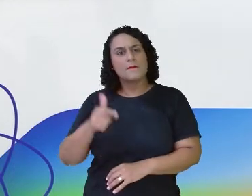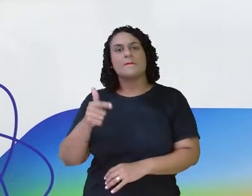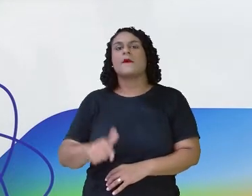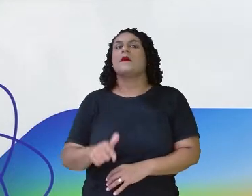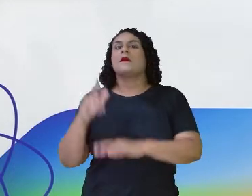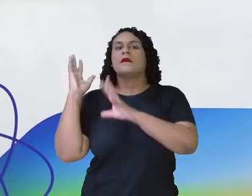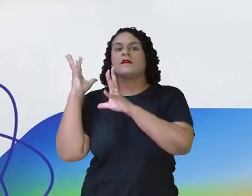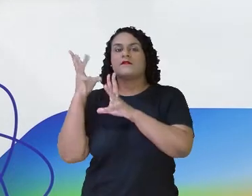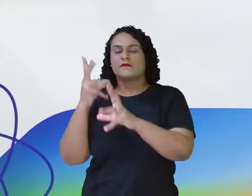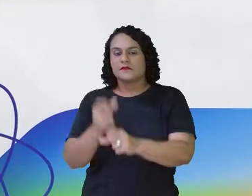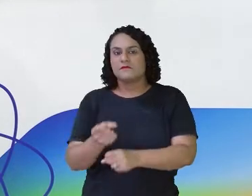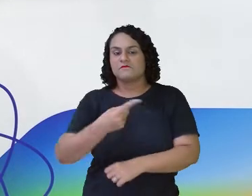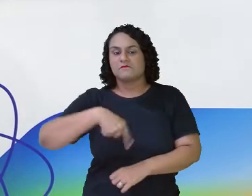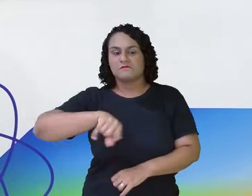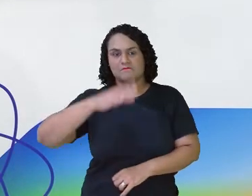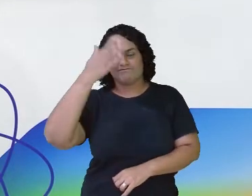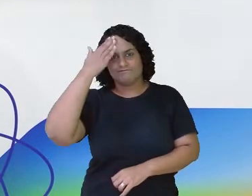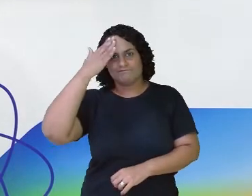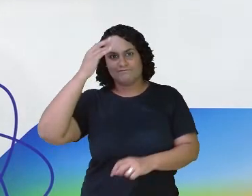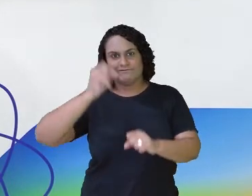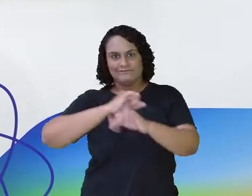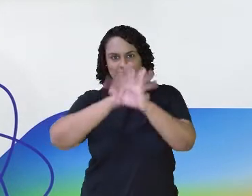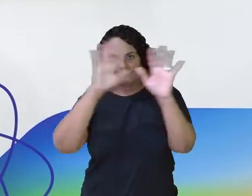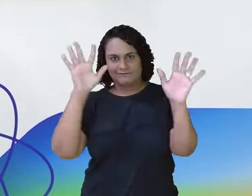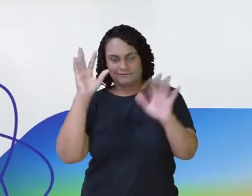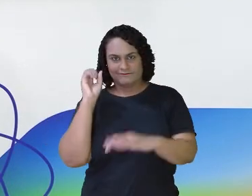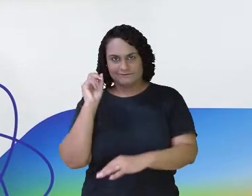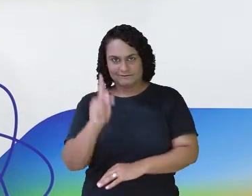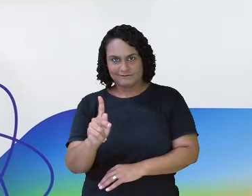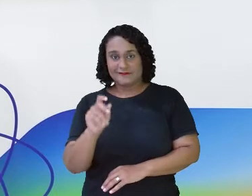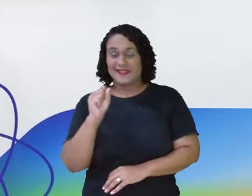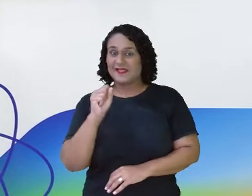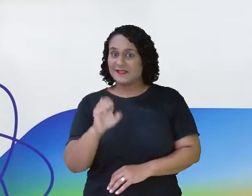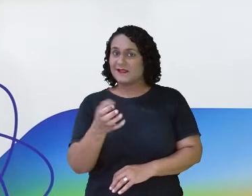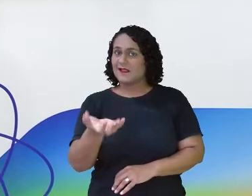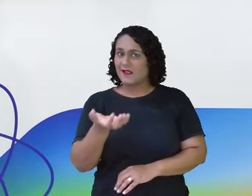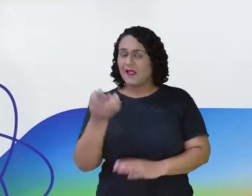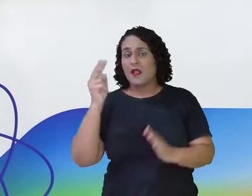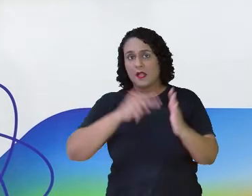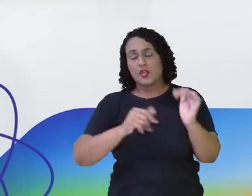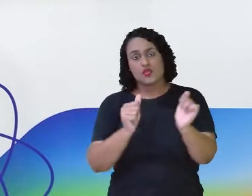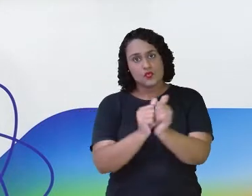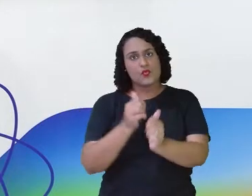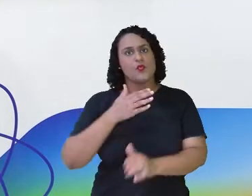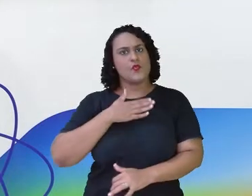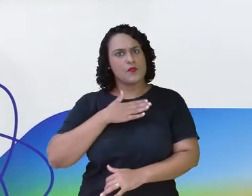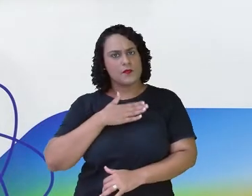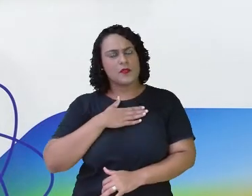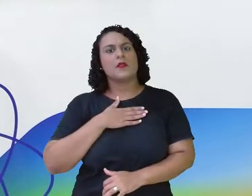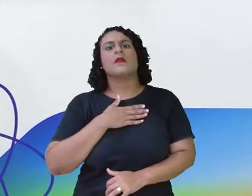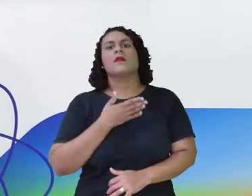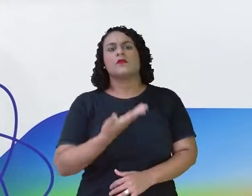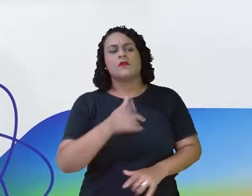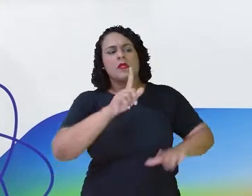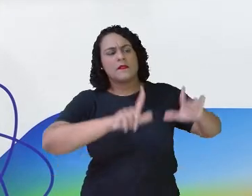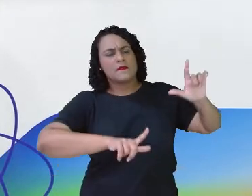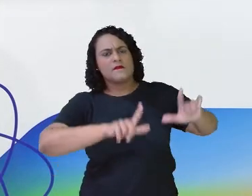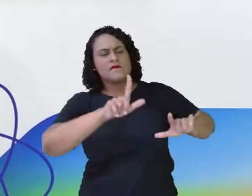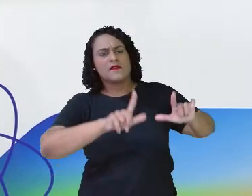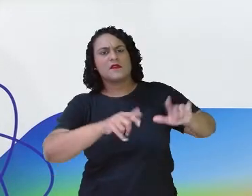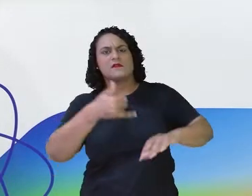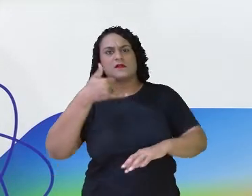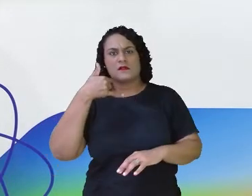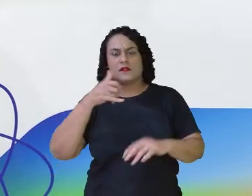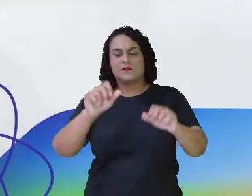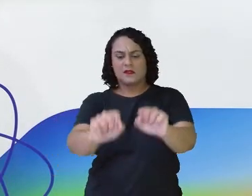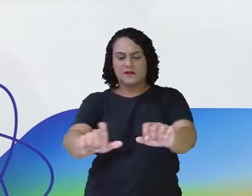fique bem claro aí na sua cabecinha, joia? Se você quiser ler comigo aí na sua TV, no seu celular, a tela vai ficar